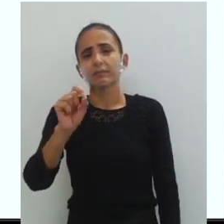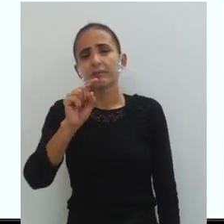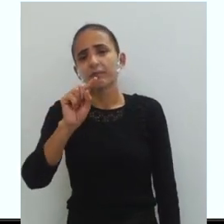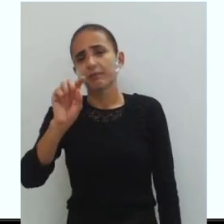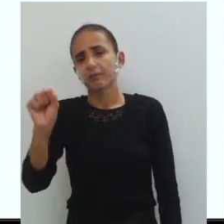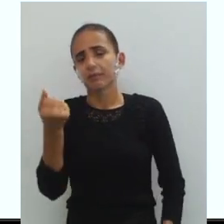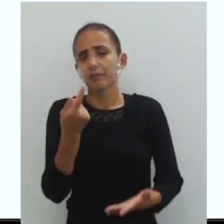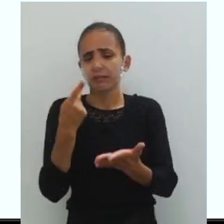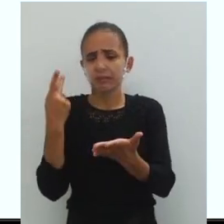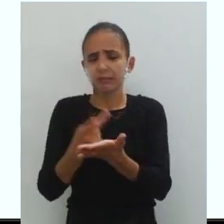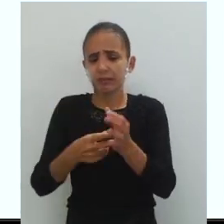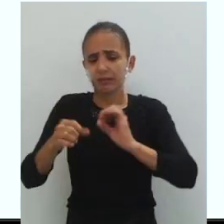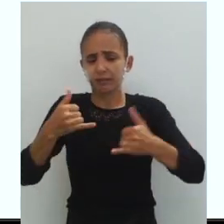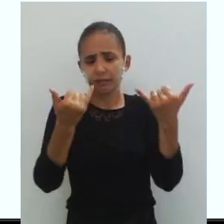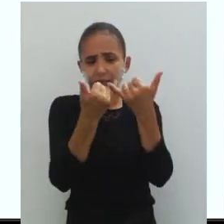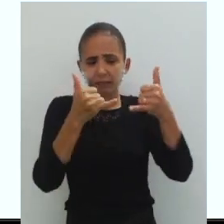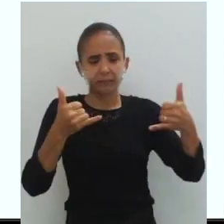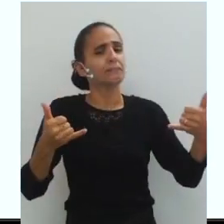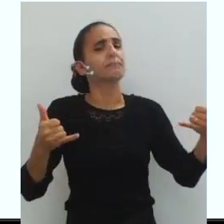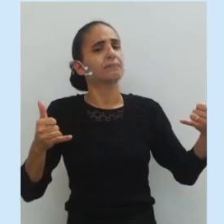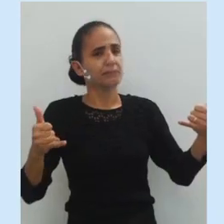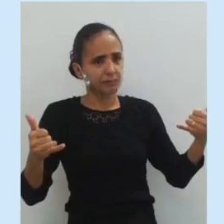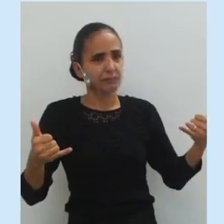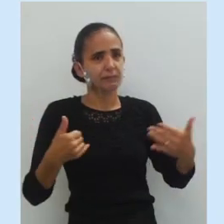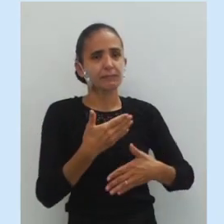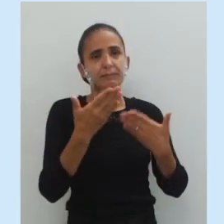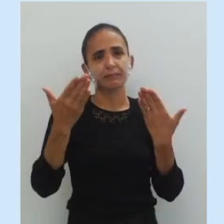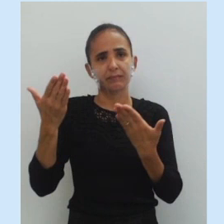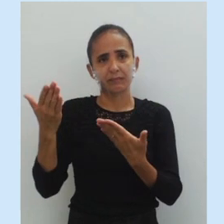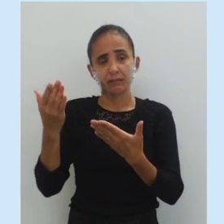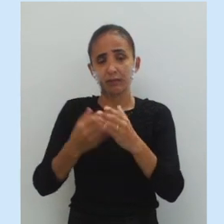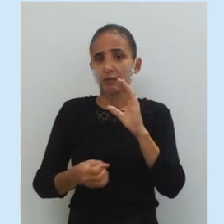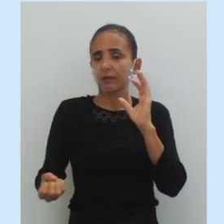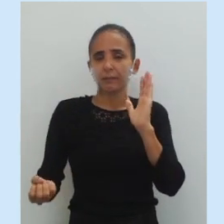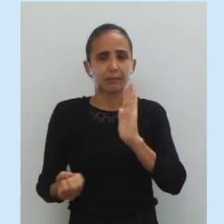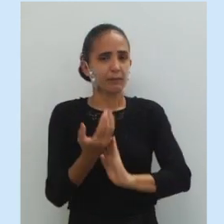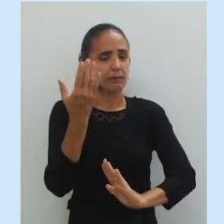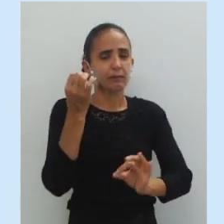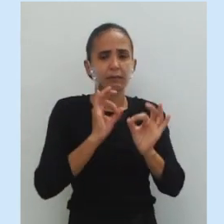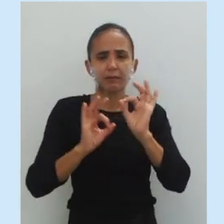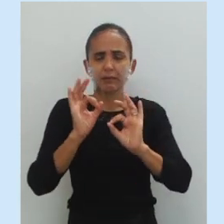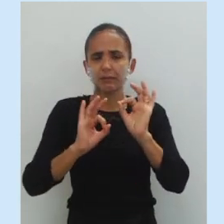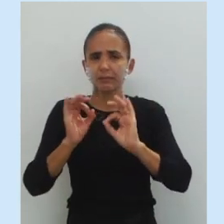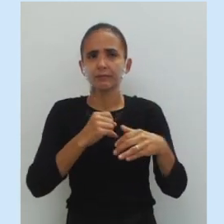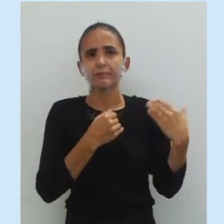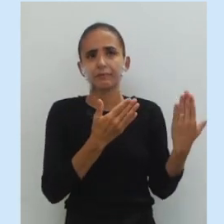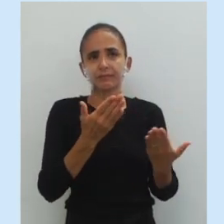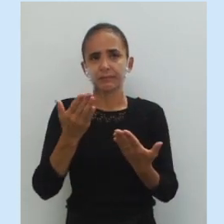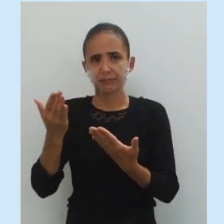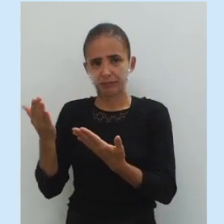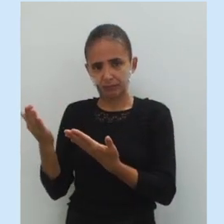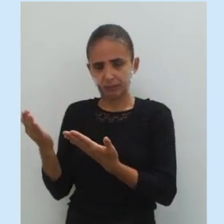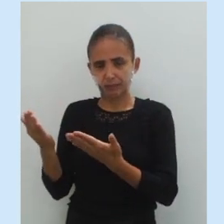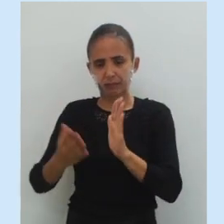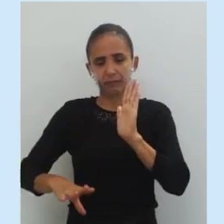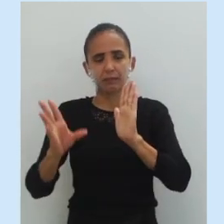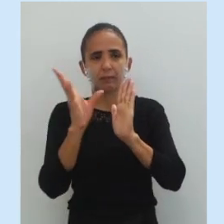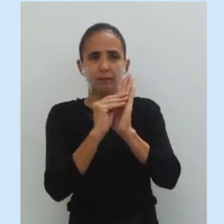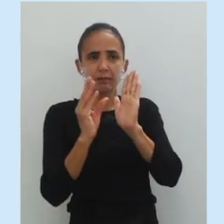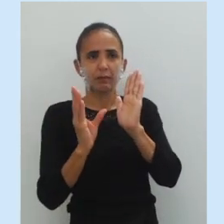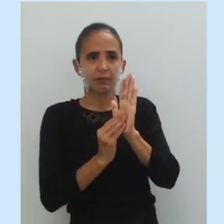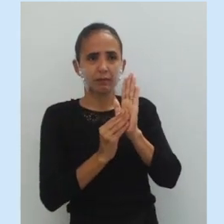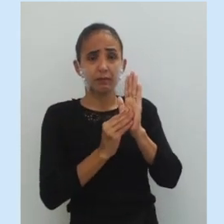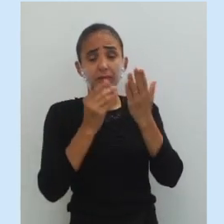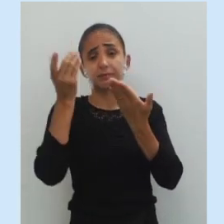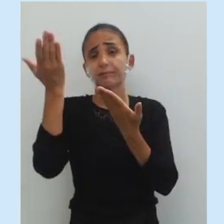também possa ter energia. Então, a criatividade, segundo aí o